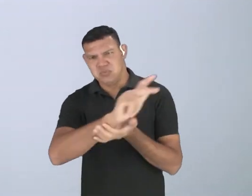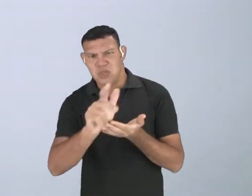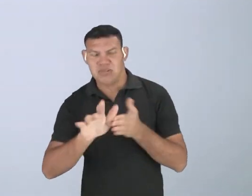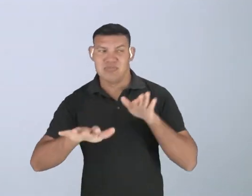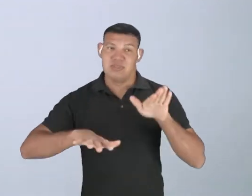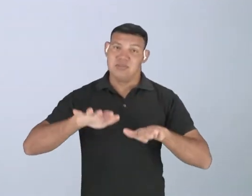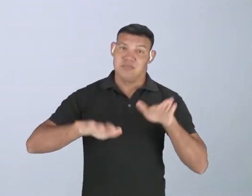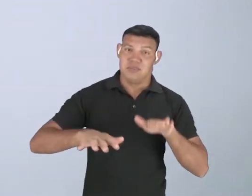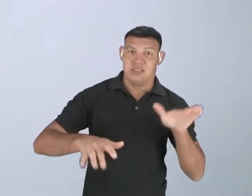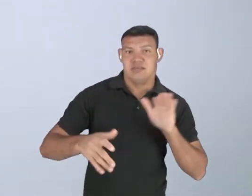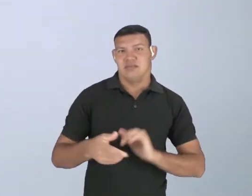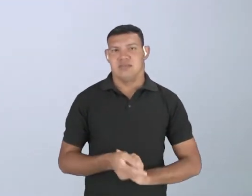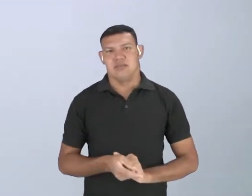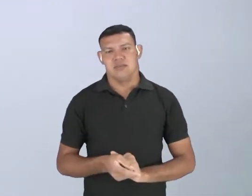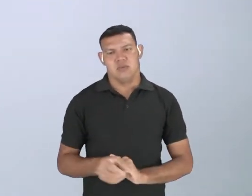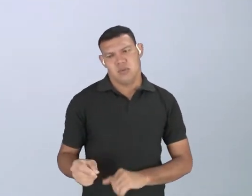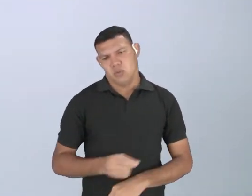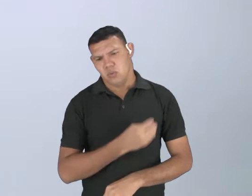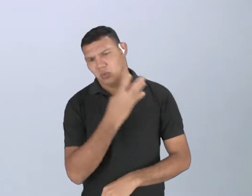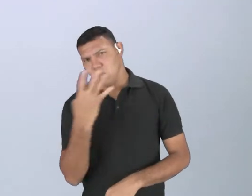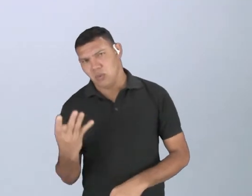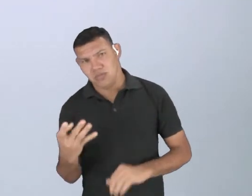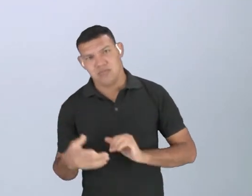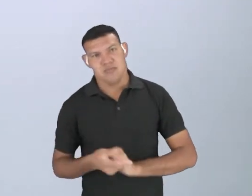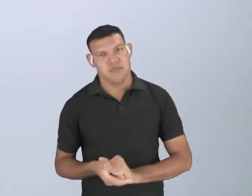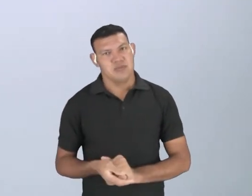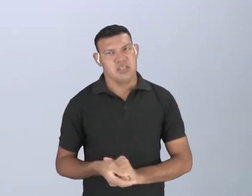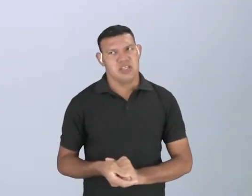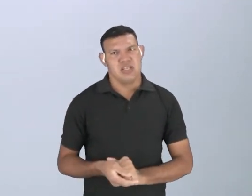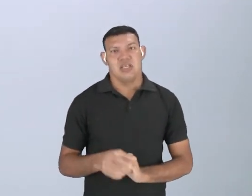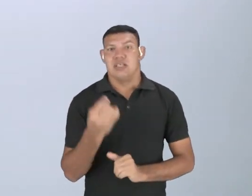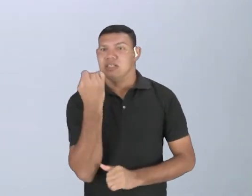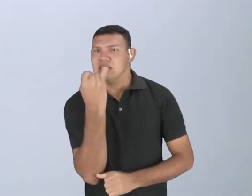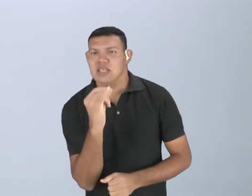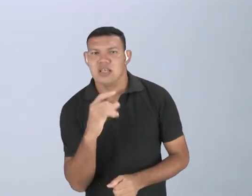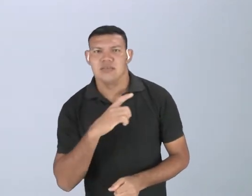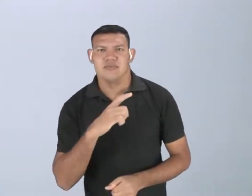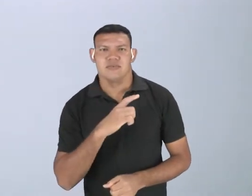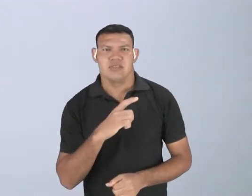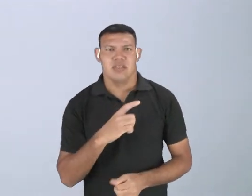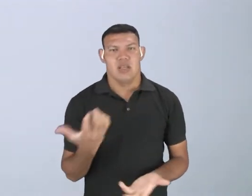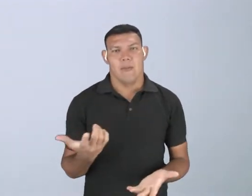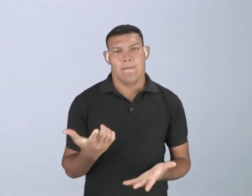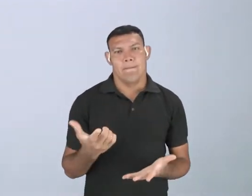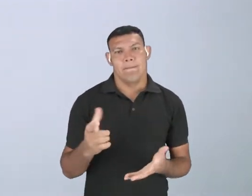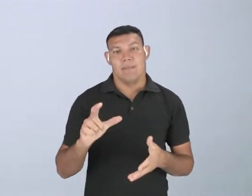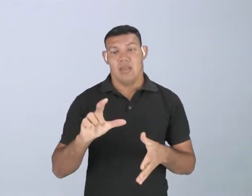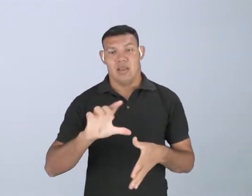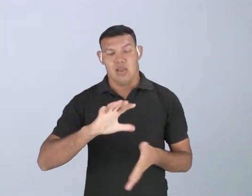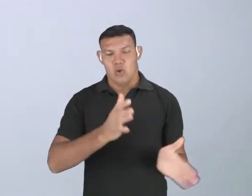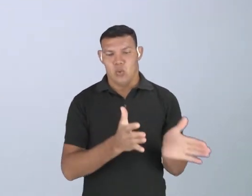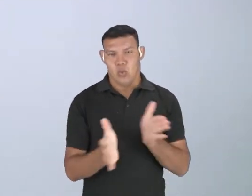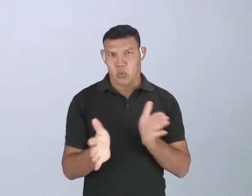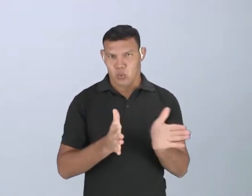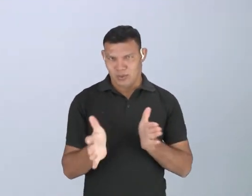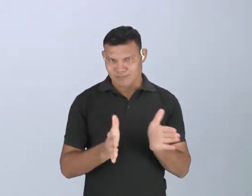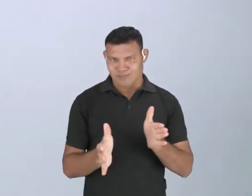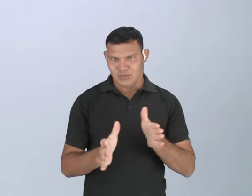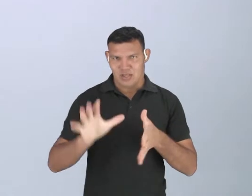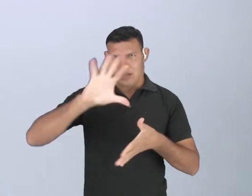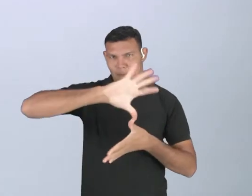dependendo da quantidade do produto no mercado ou da falta dele. Um exemplo disso é esse período de pandemia, onde